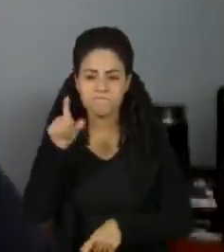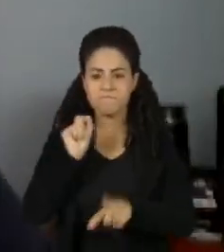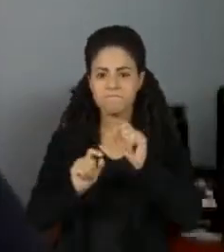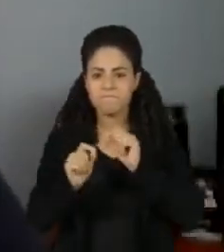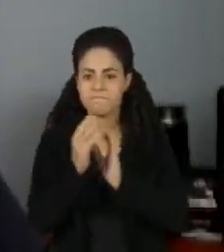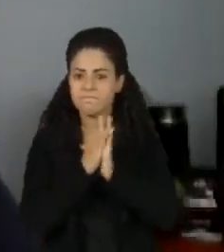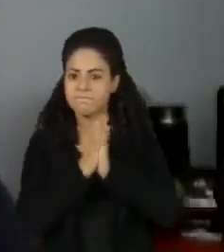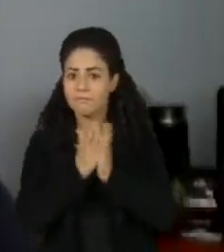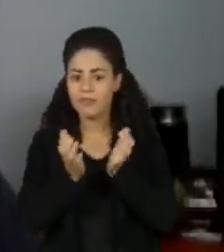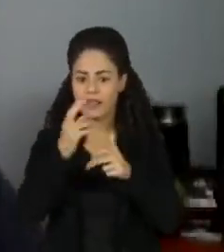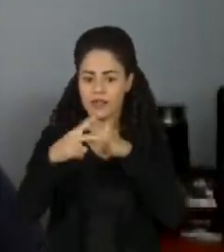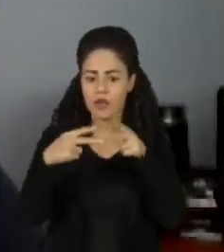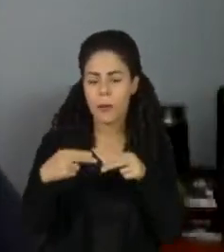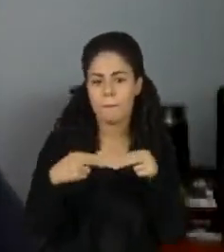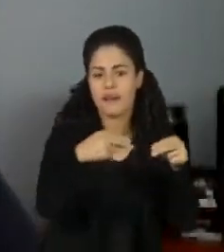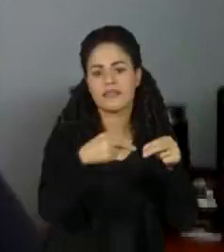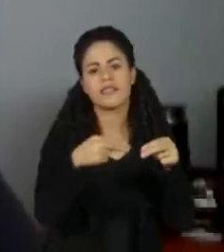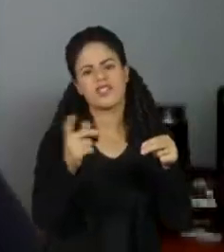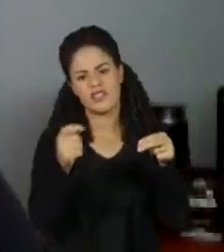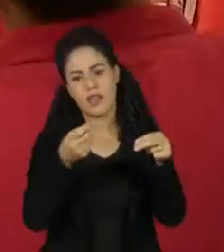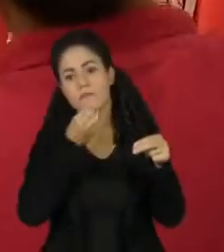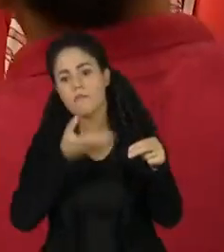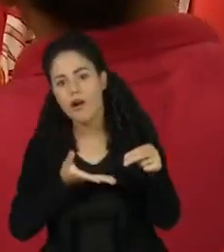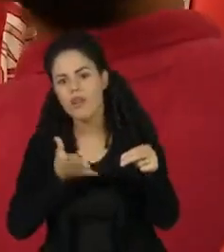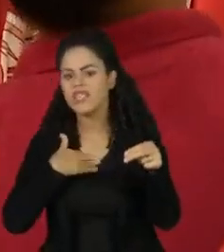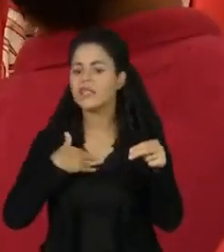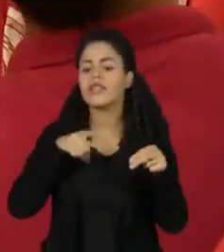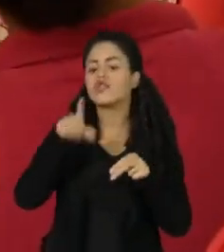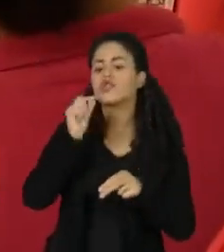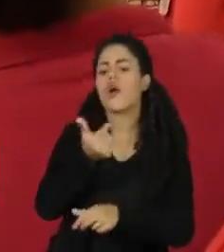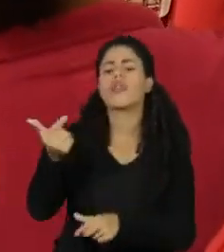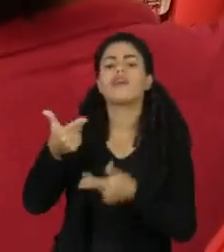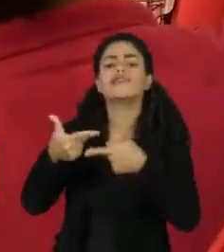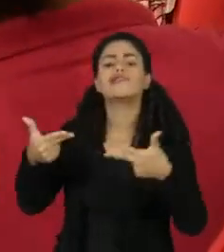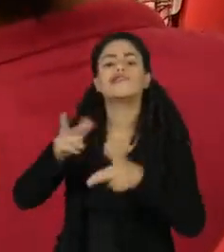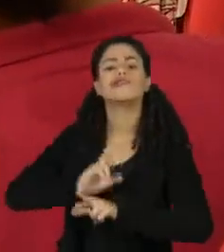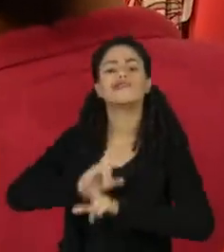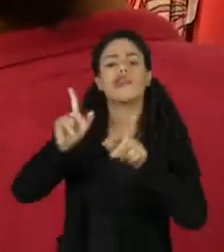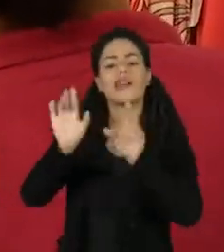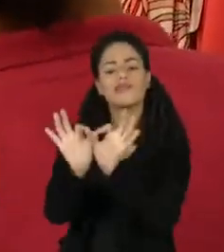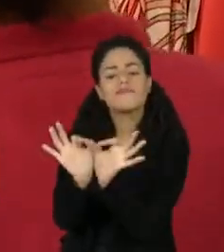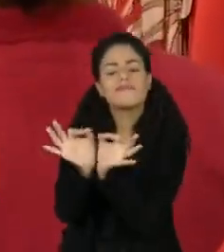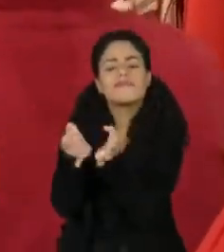que você quer presentear é aquilo que mais vai agradar a pessoa. São coisas mais simples,